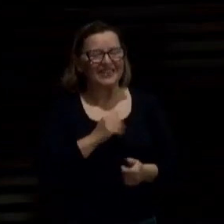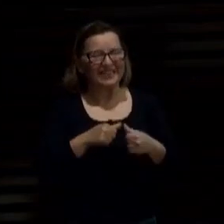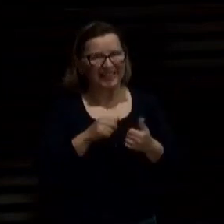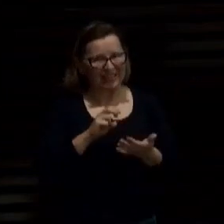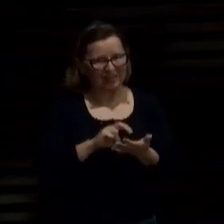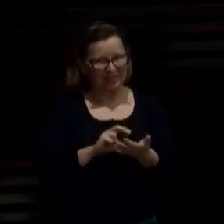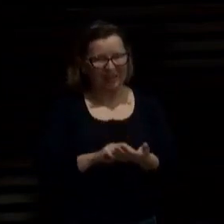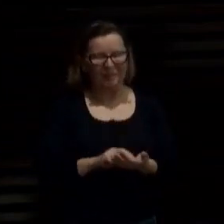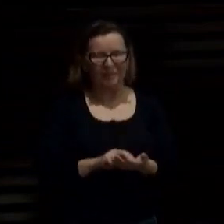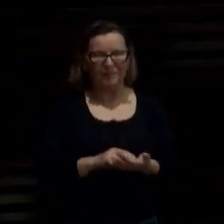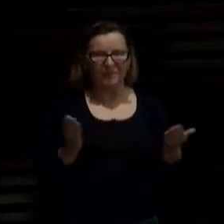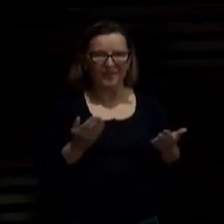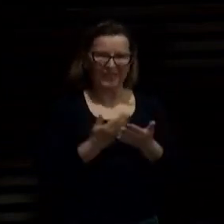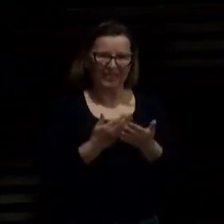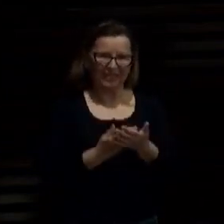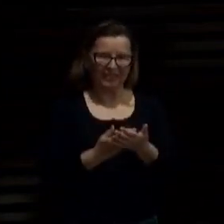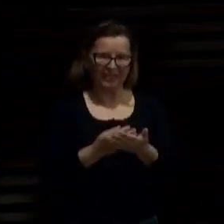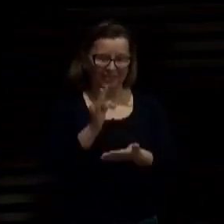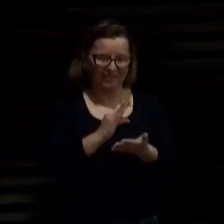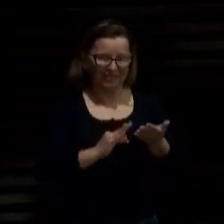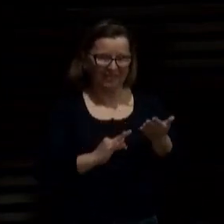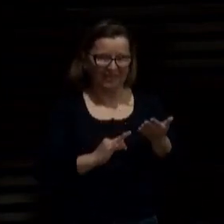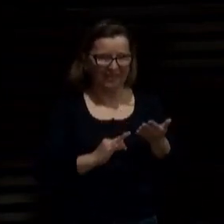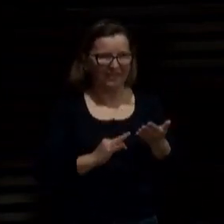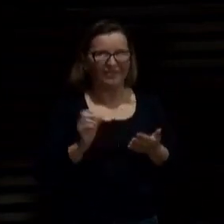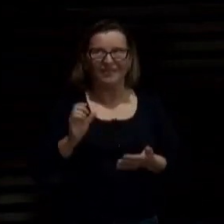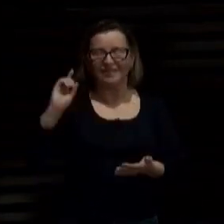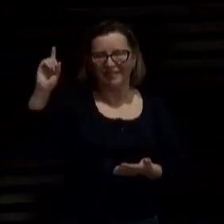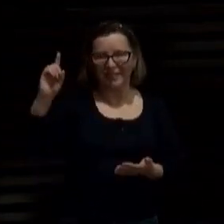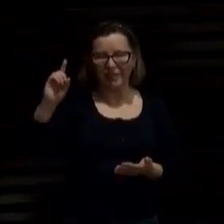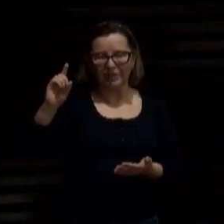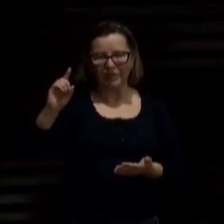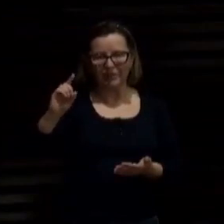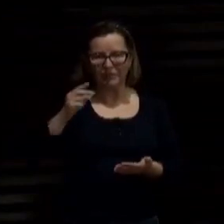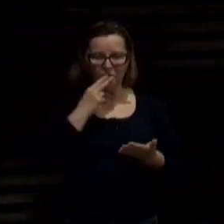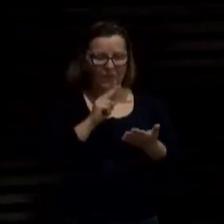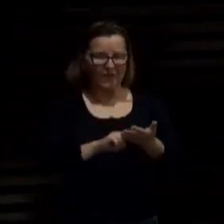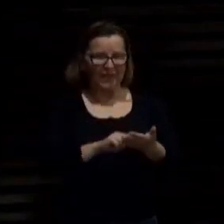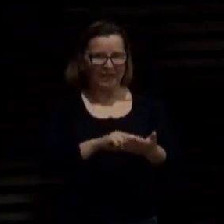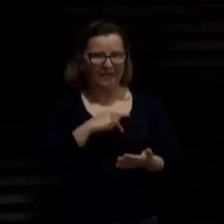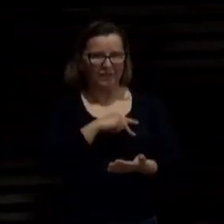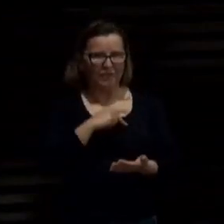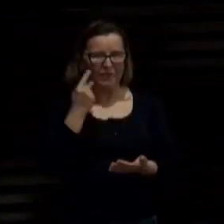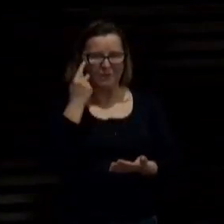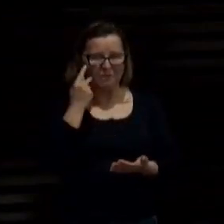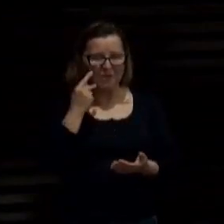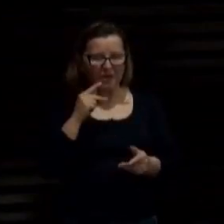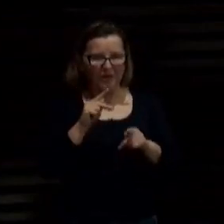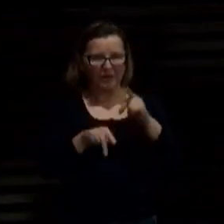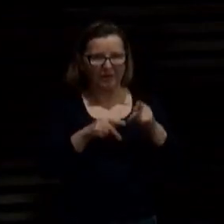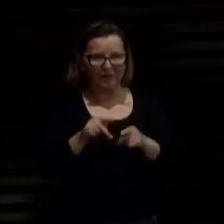meus amados, uma porção das Escrituras que está na carta de Paulo aos Filipenses, capítulo